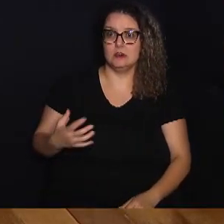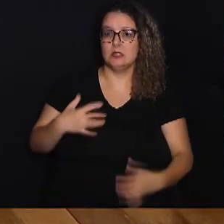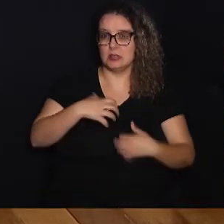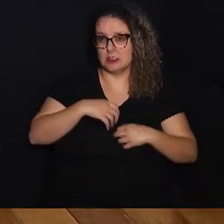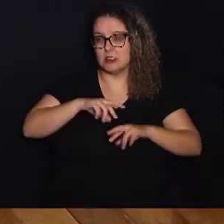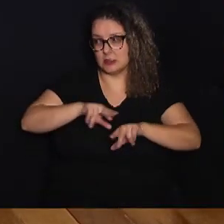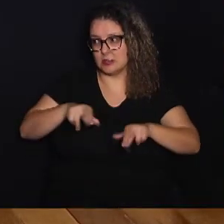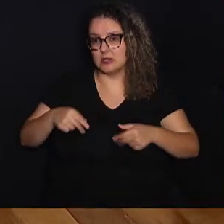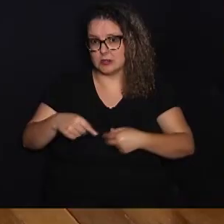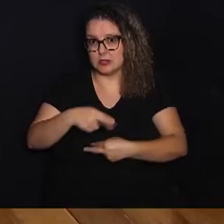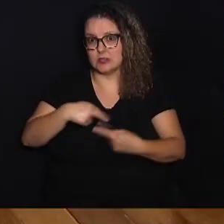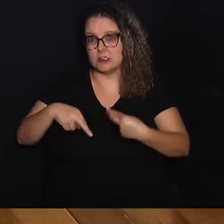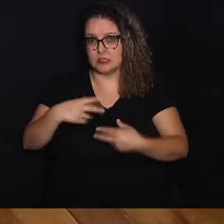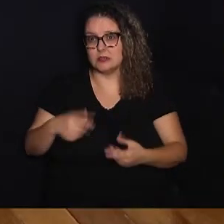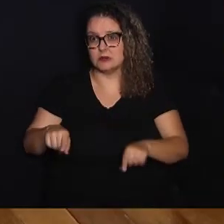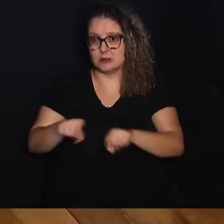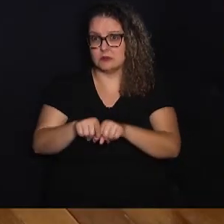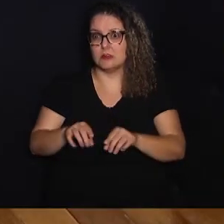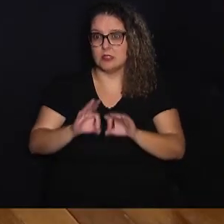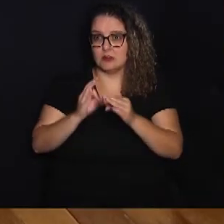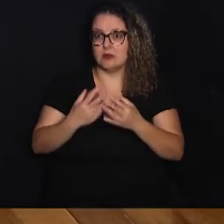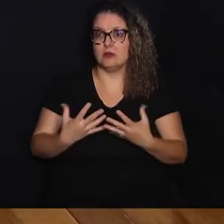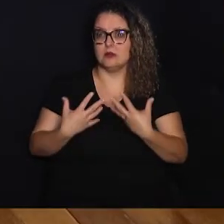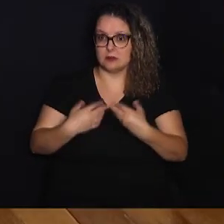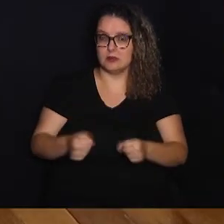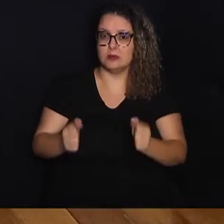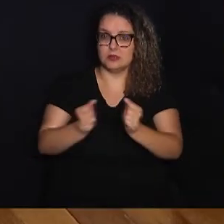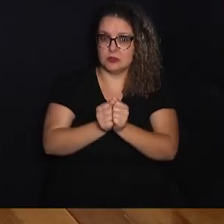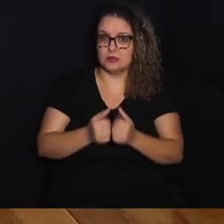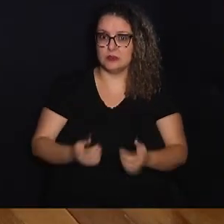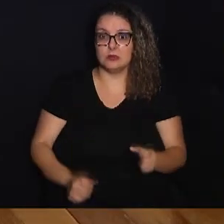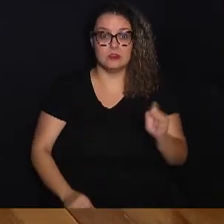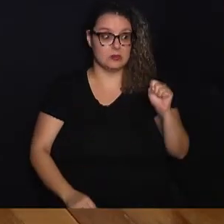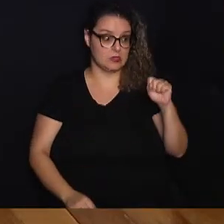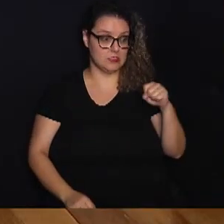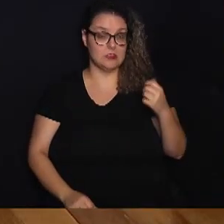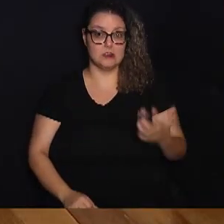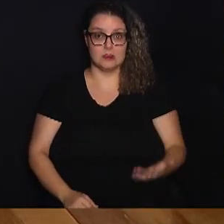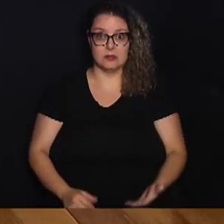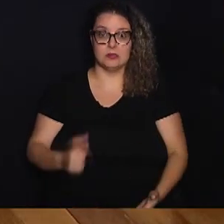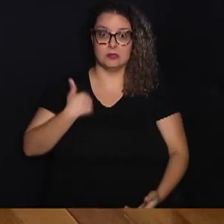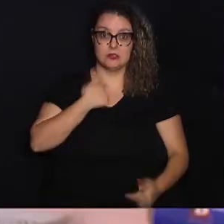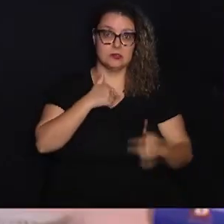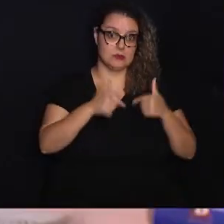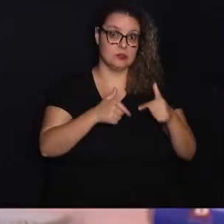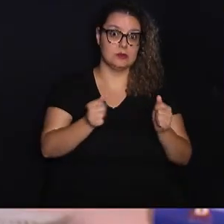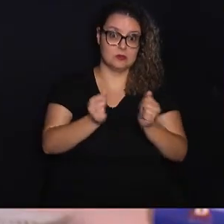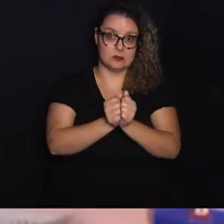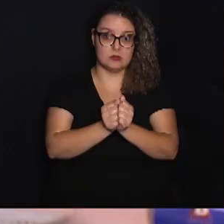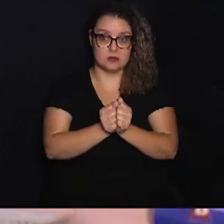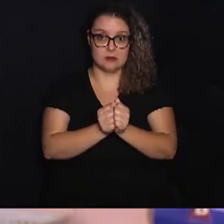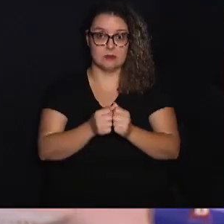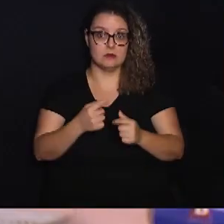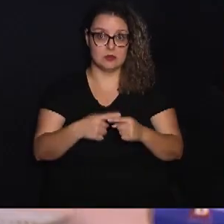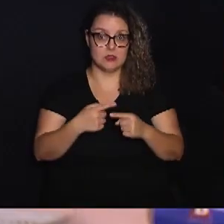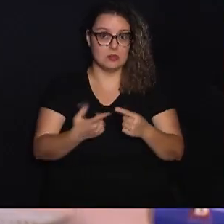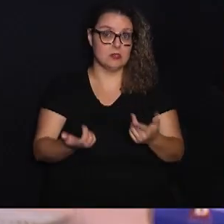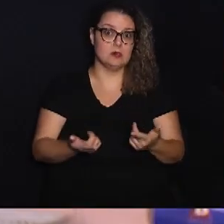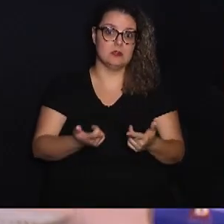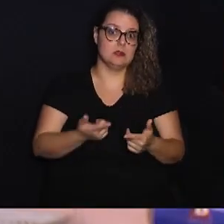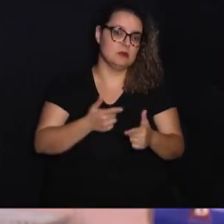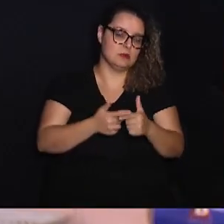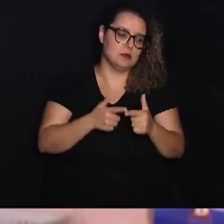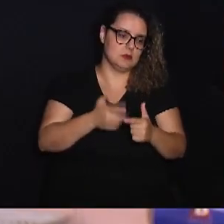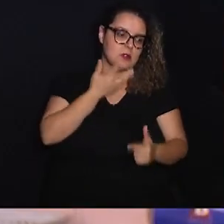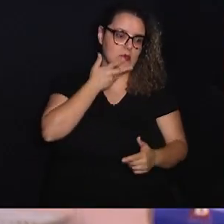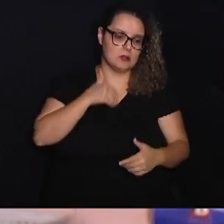né? A família traz para si de qualquer maneira. Sim, e a gente trabalha junto porque tem questões, né? A criança traz. E aí,